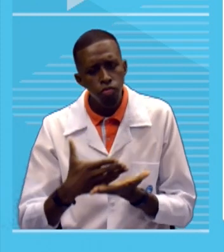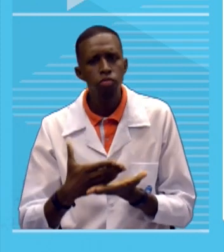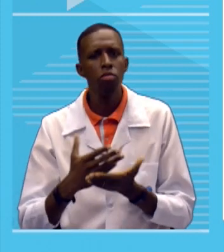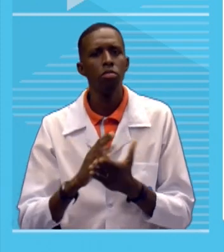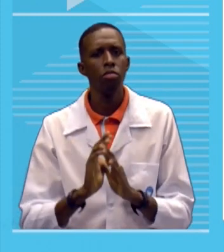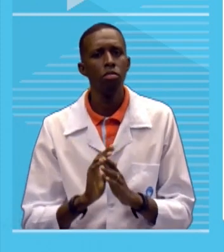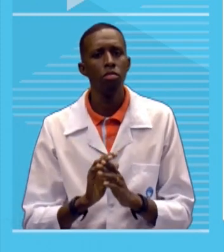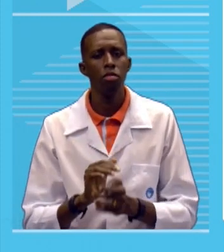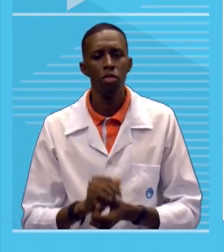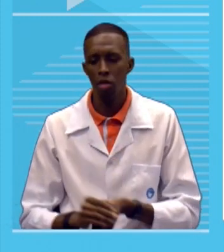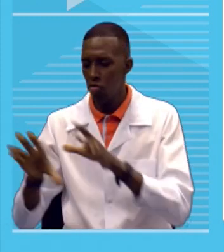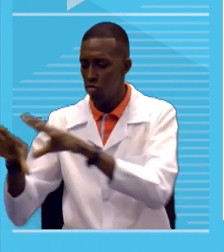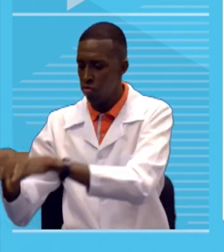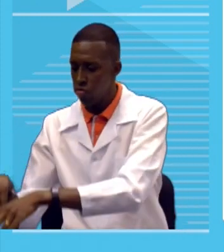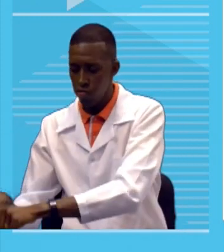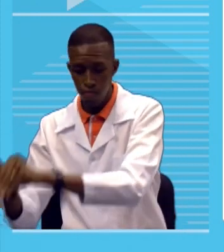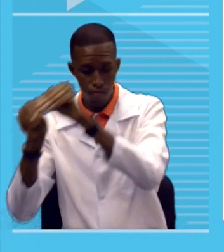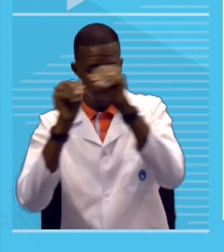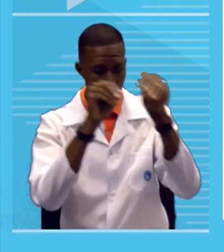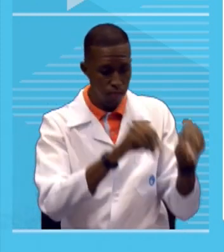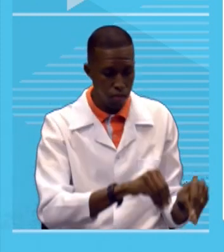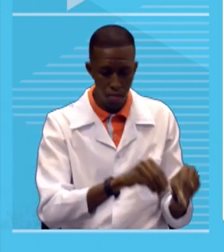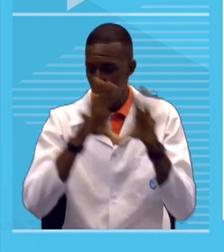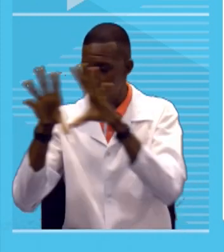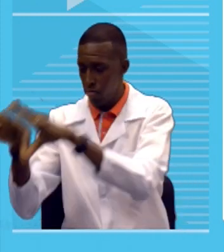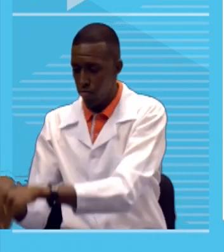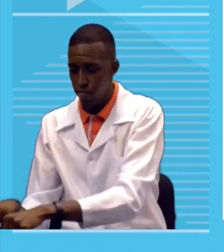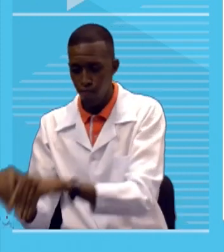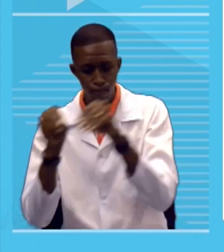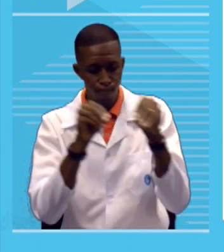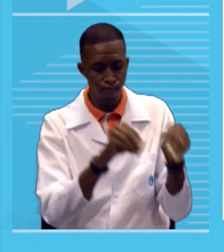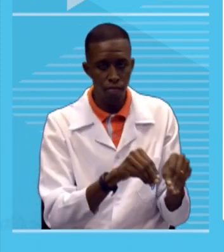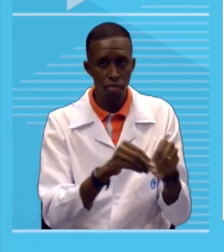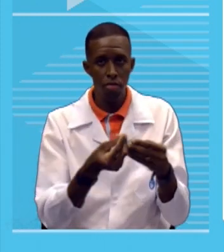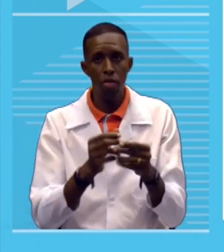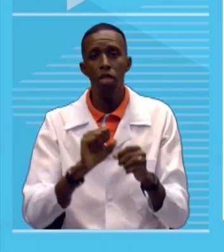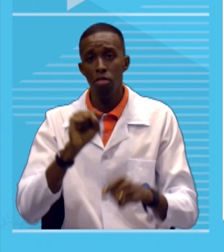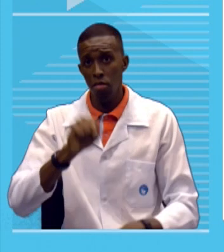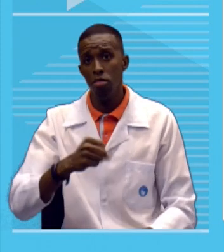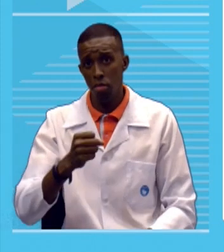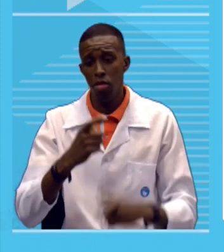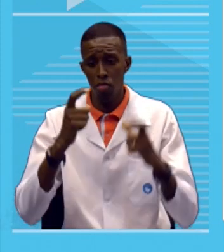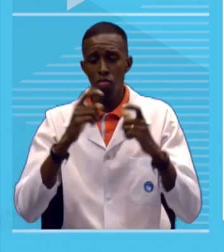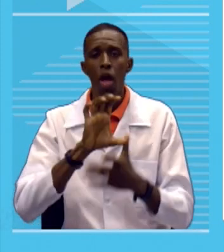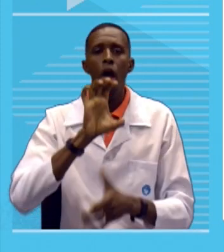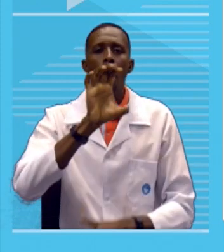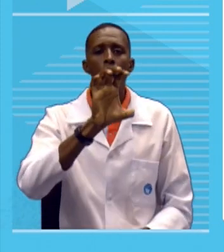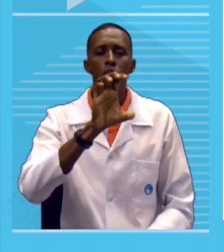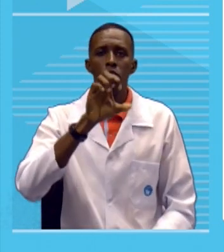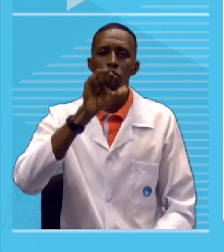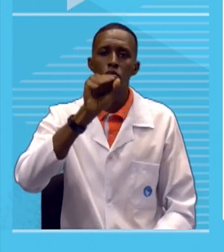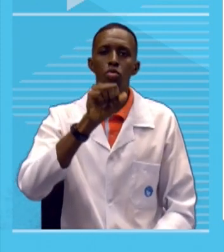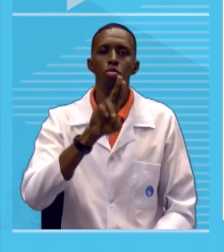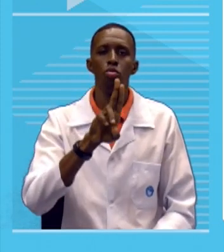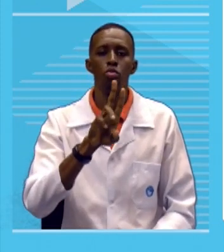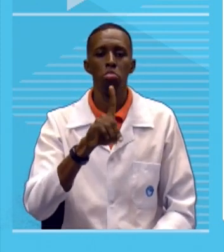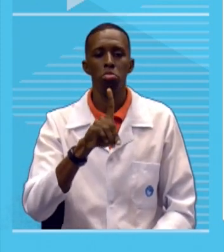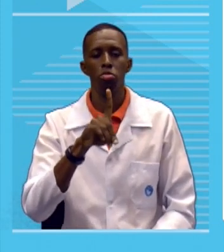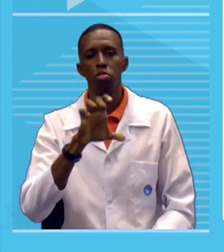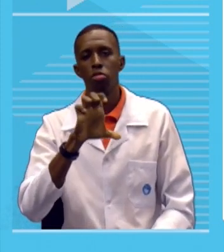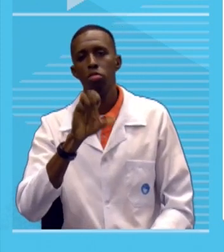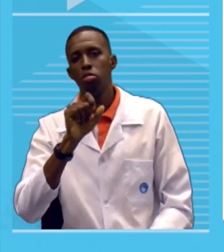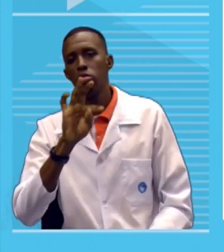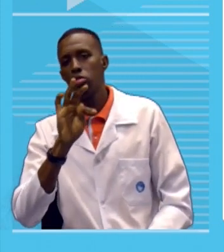começam a se deslocar, principalmente para as áreas sudeste, né, do Brasil, naquela ideia de que poderiam ter uma melhoria